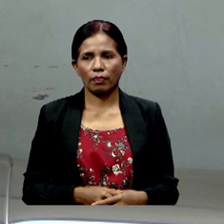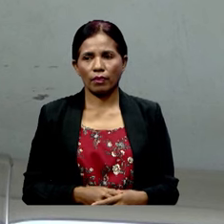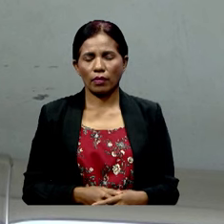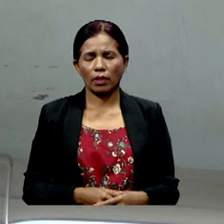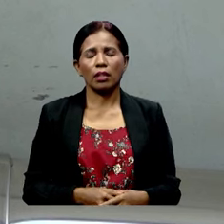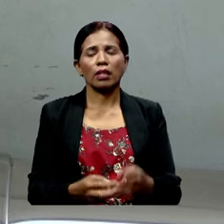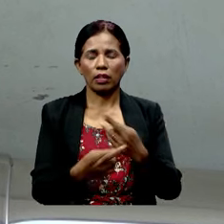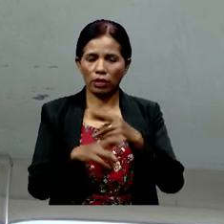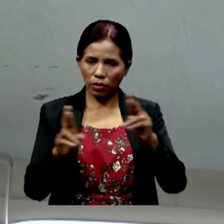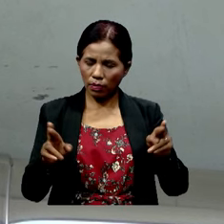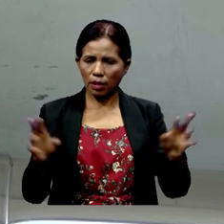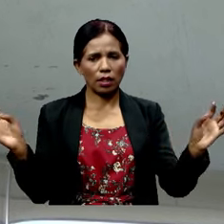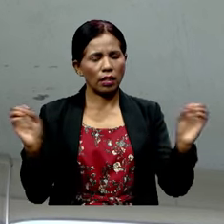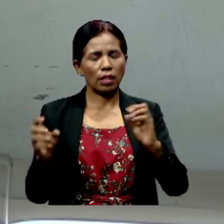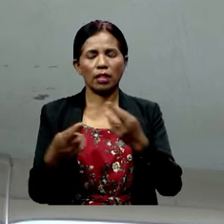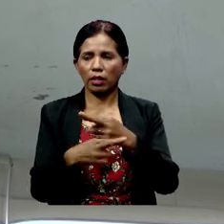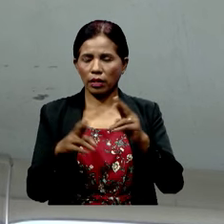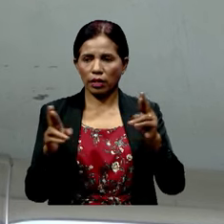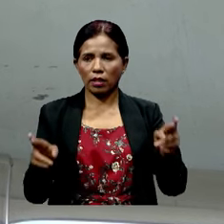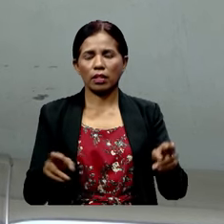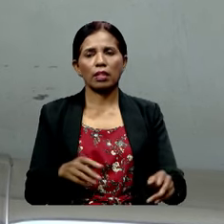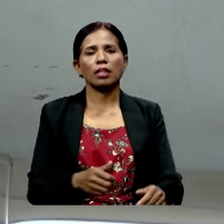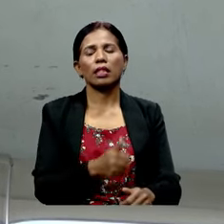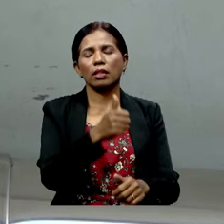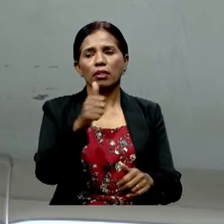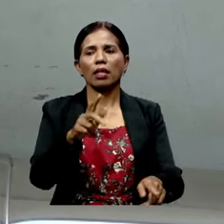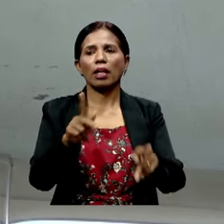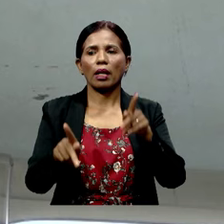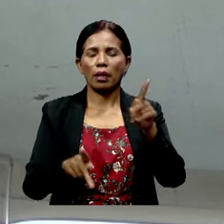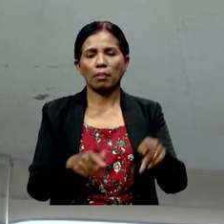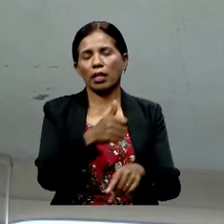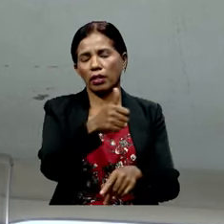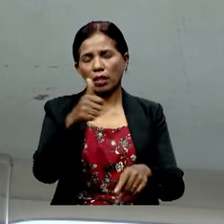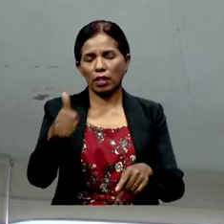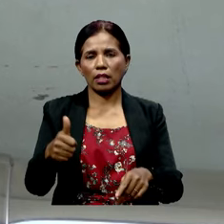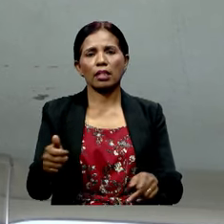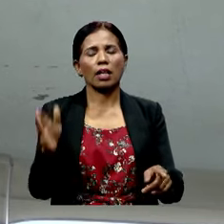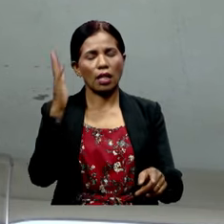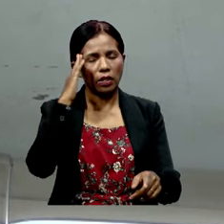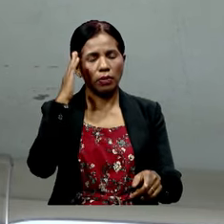resolve galá resolve depende é uma ida que nem a consciência no dar cidadão